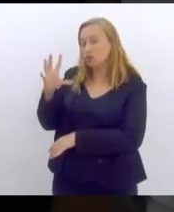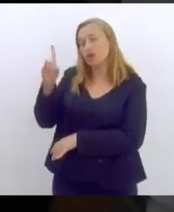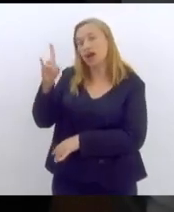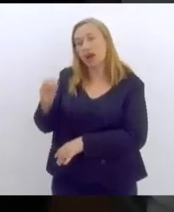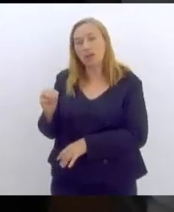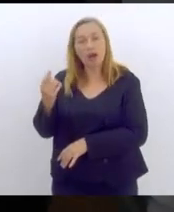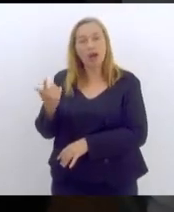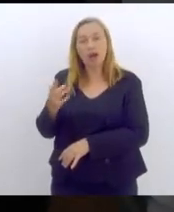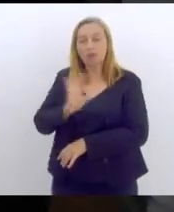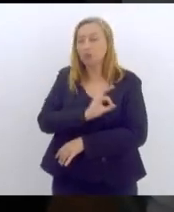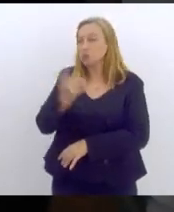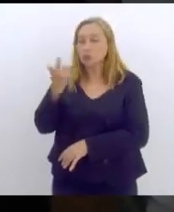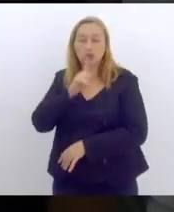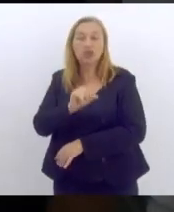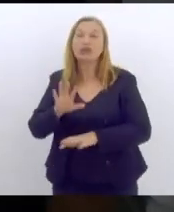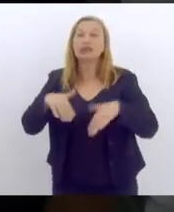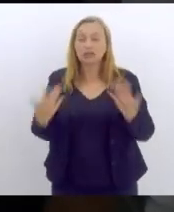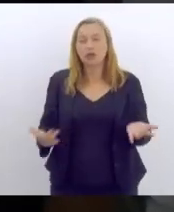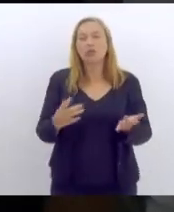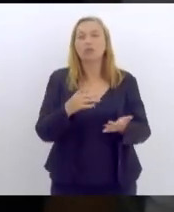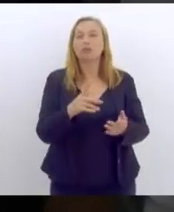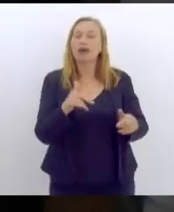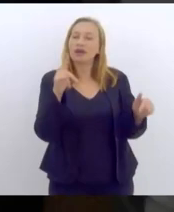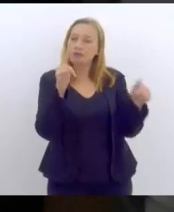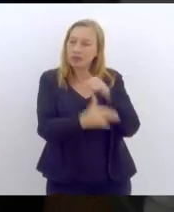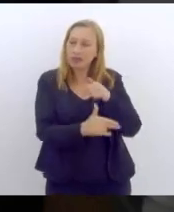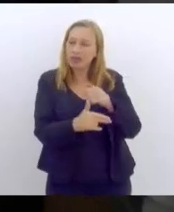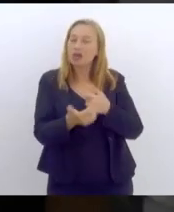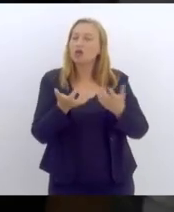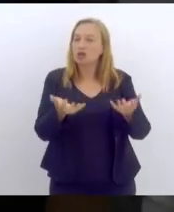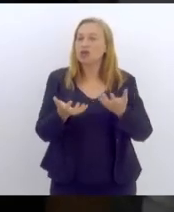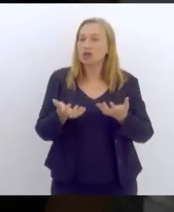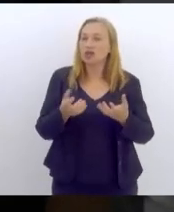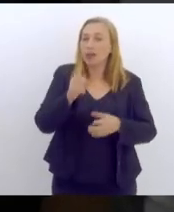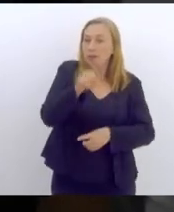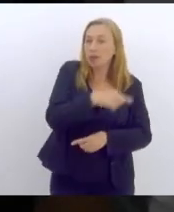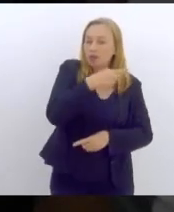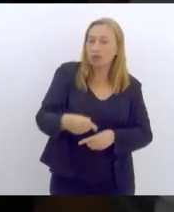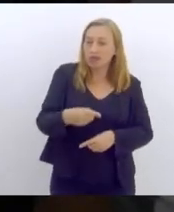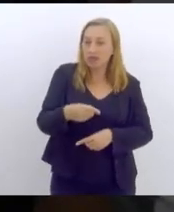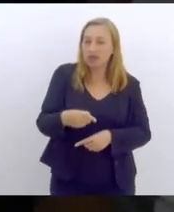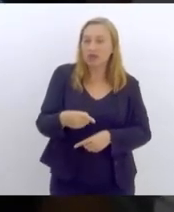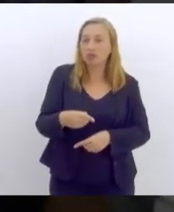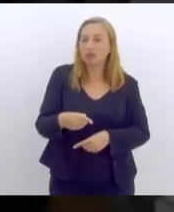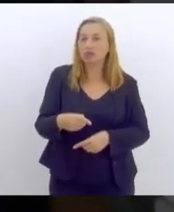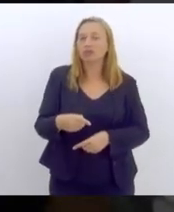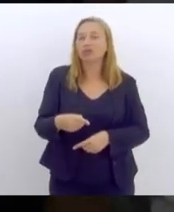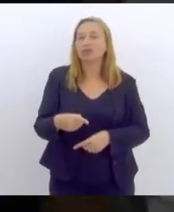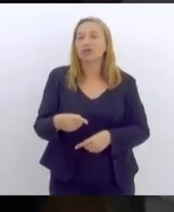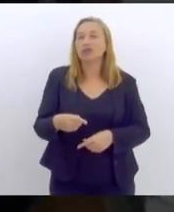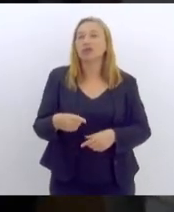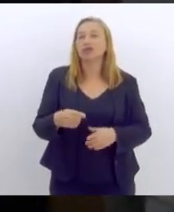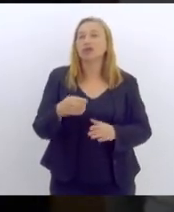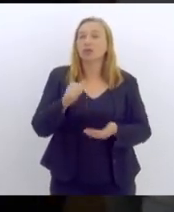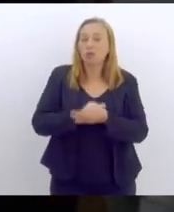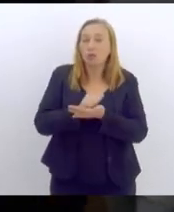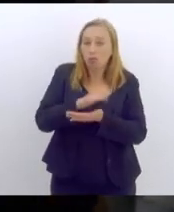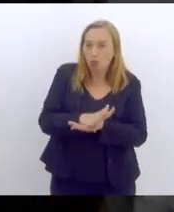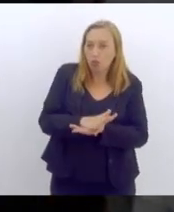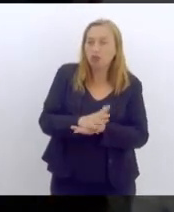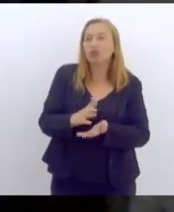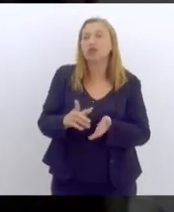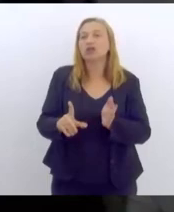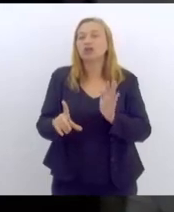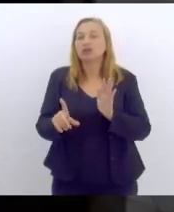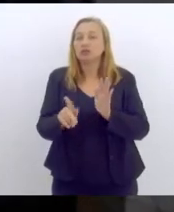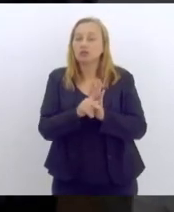coibir, para impedir, eu queria exclusivamente a proibição e tendo a sanção de multa, tá no